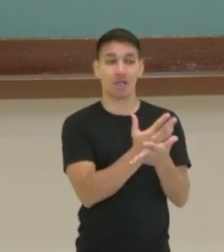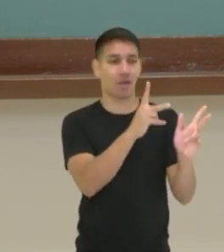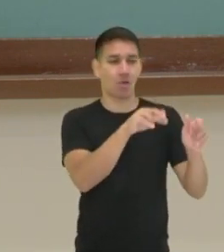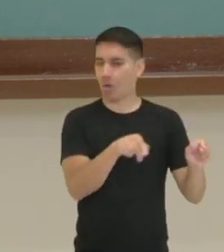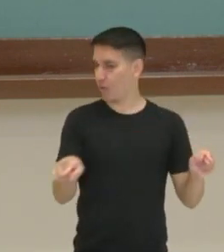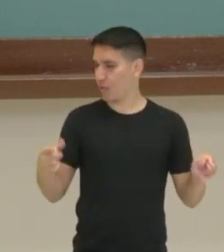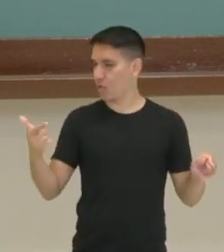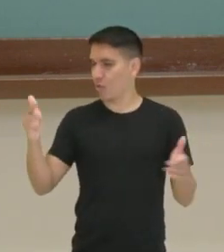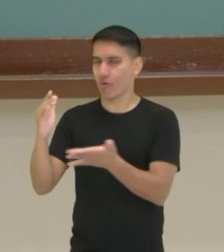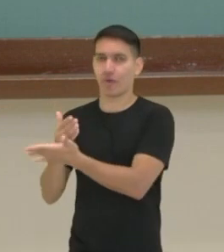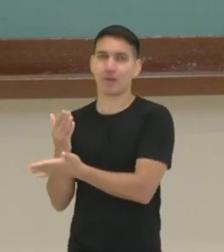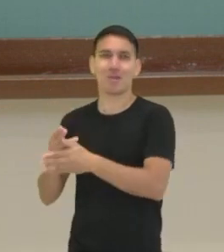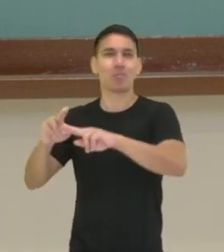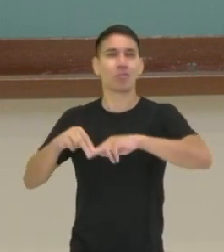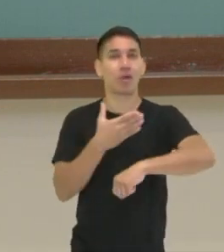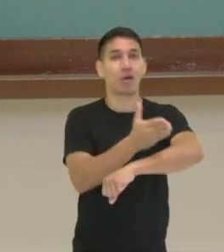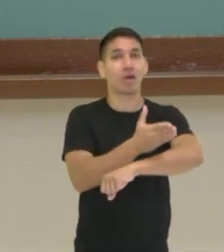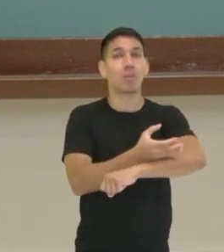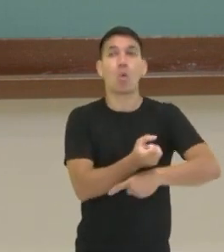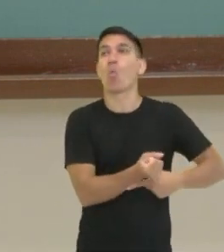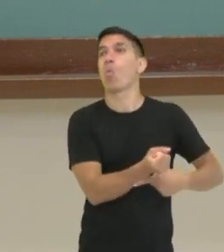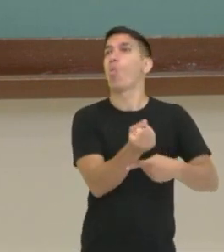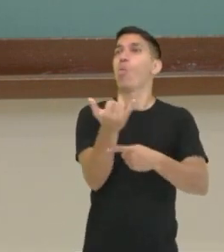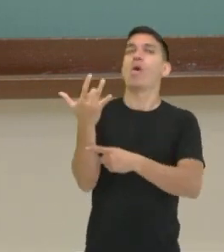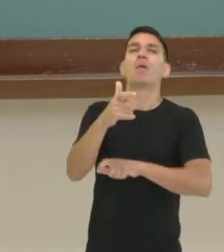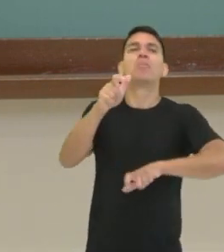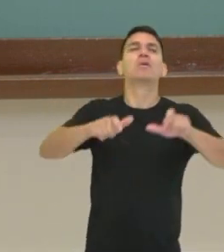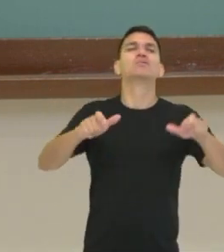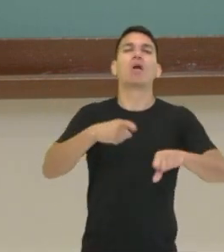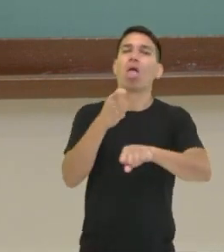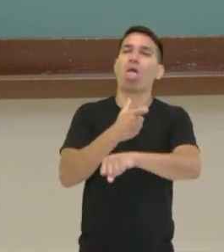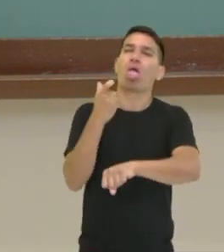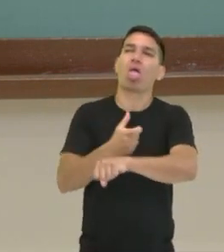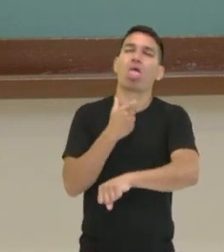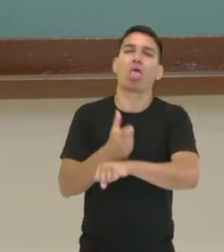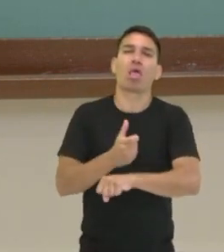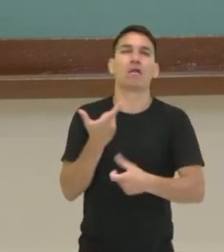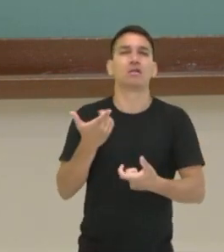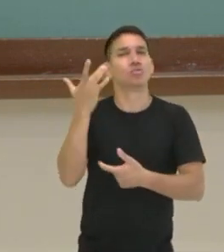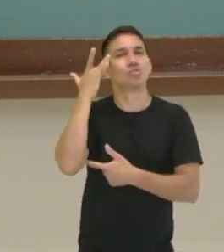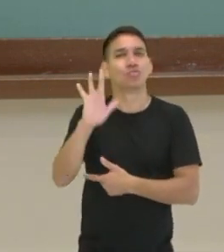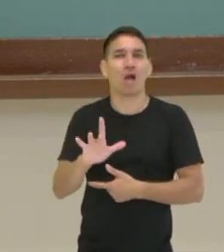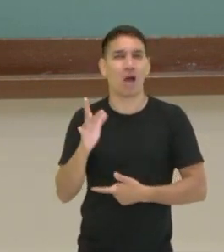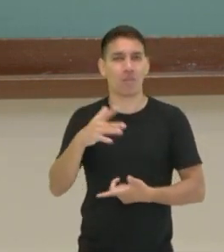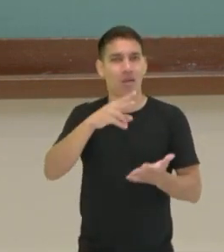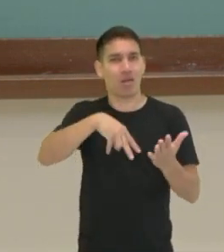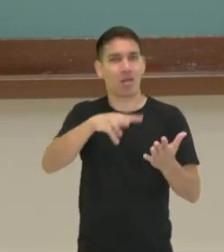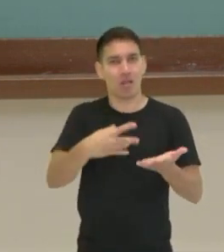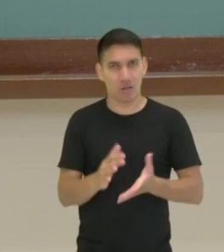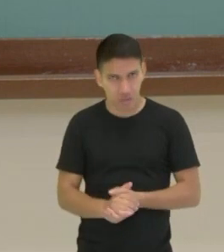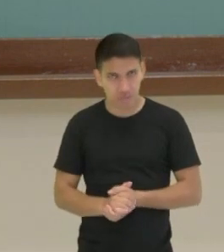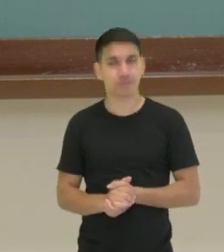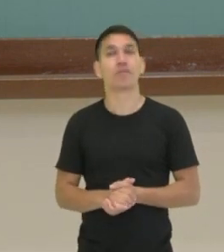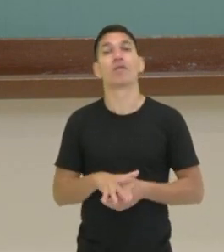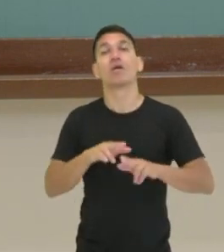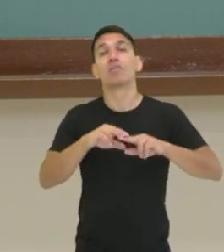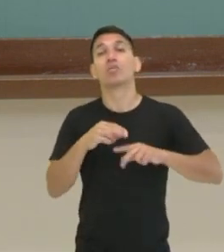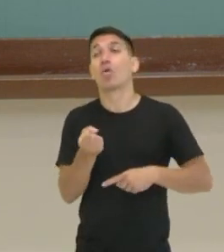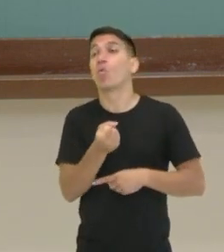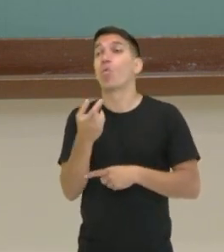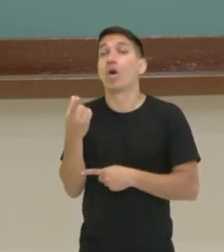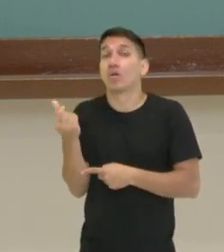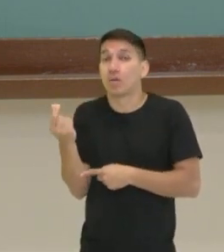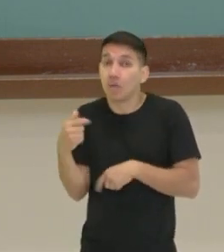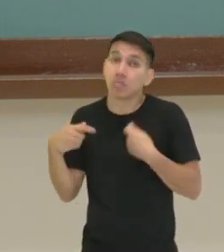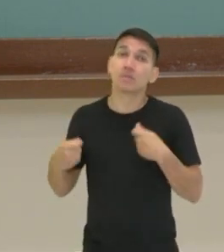tínhamos ainda na Idade Média essa quantidade muito grande de pessoas analfabetas. Por quê? Para você comprar um livro era um investimento muito grande. Quem tinha acesso a esse